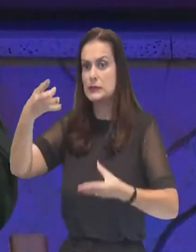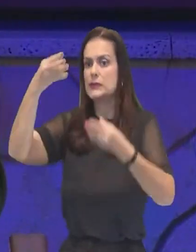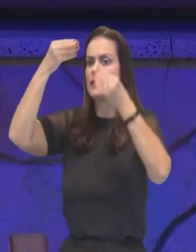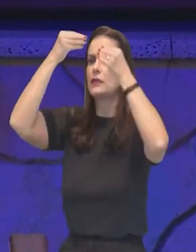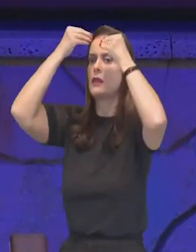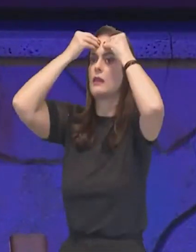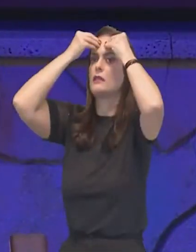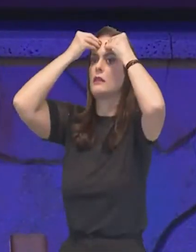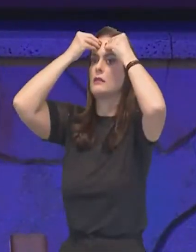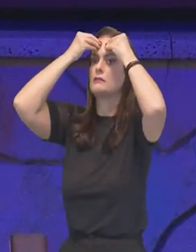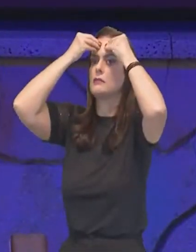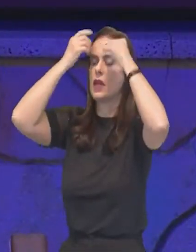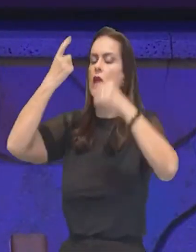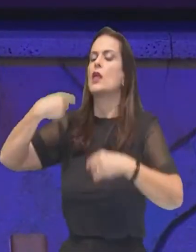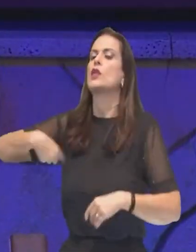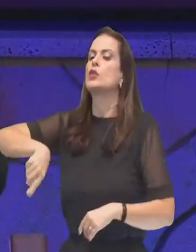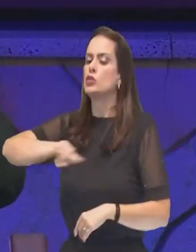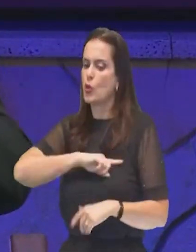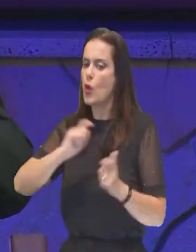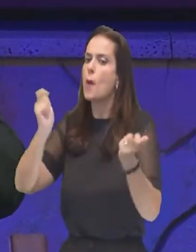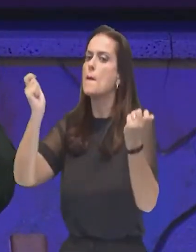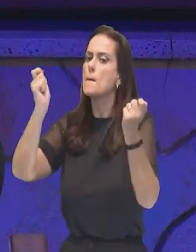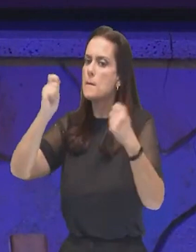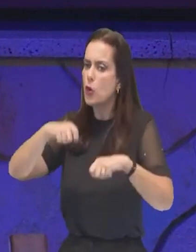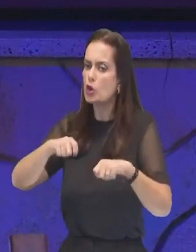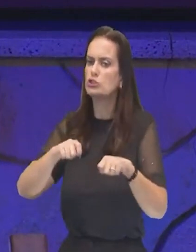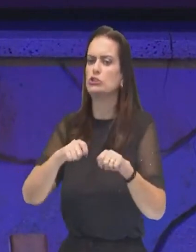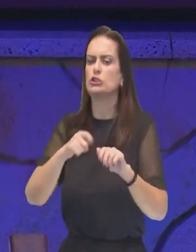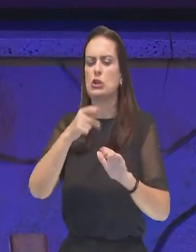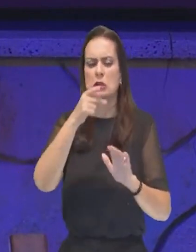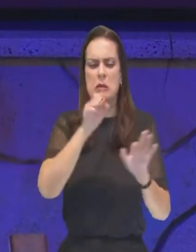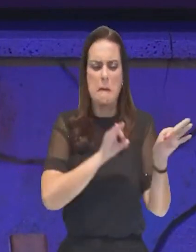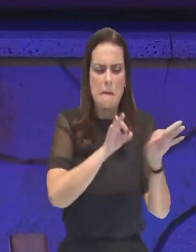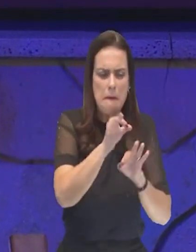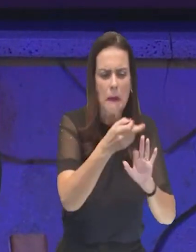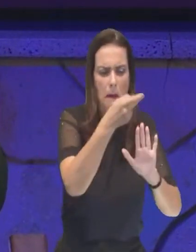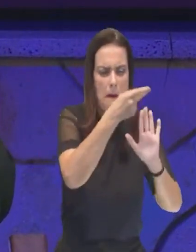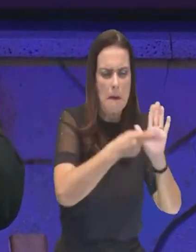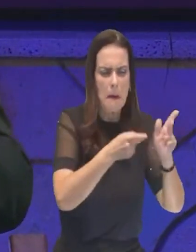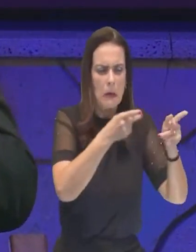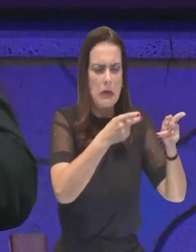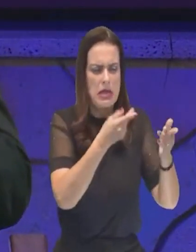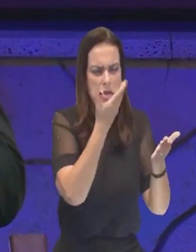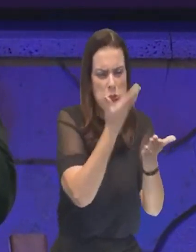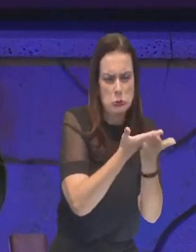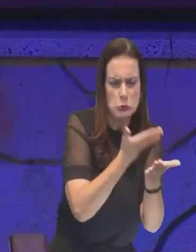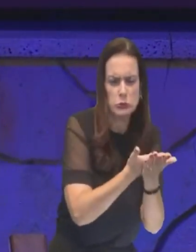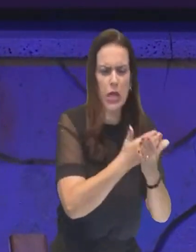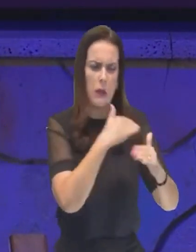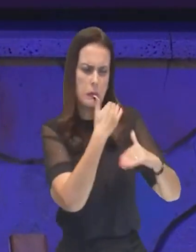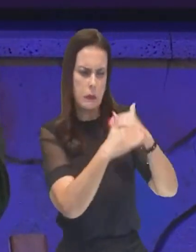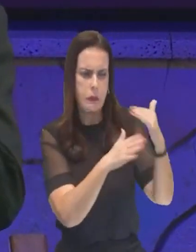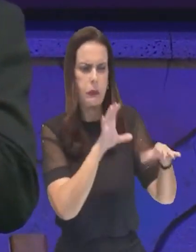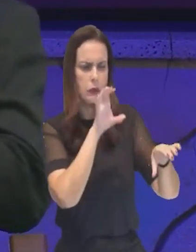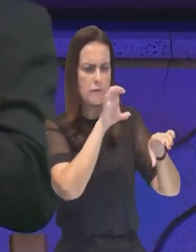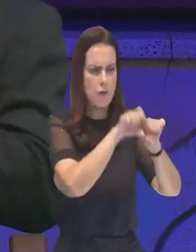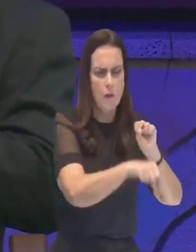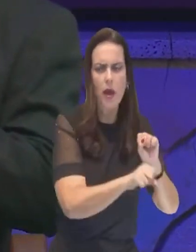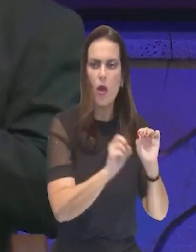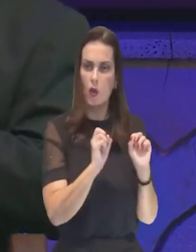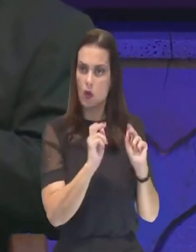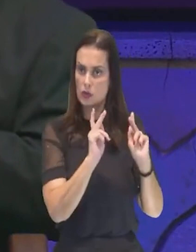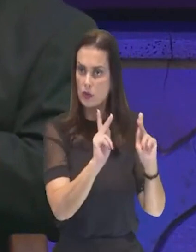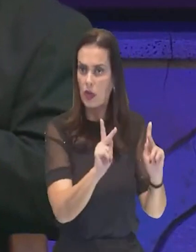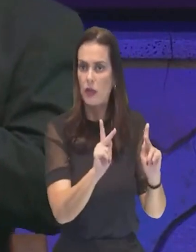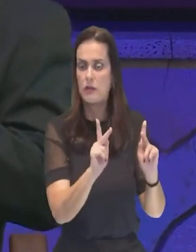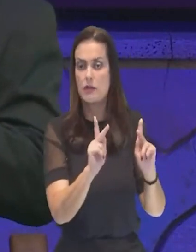entender que nós podemos fazer os nossos planos. Não é errado pensar em estudar, crescer, se formar, mas é